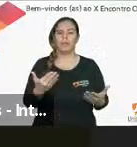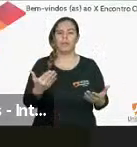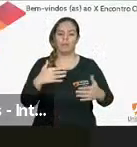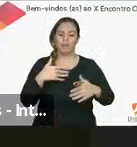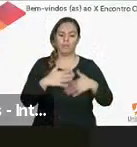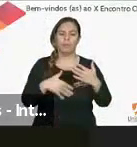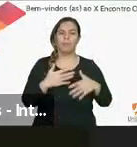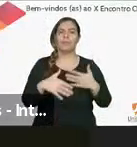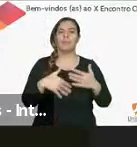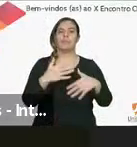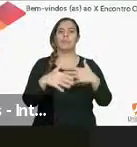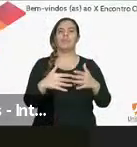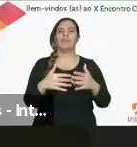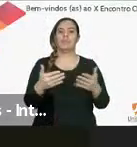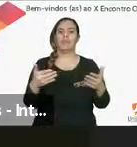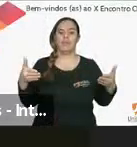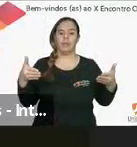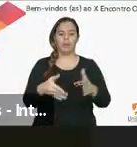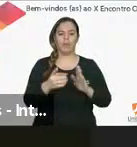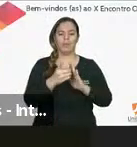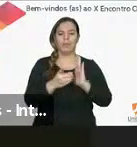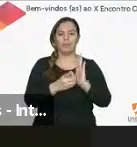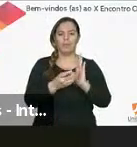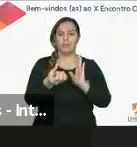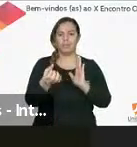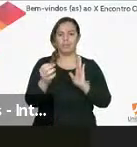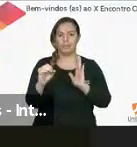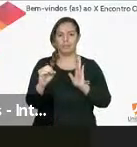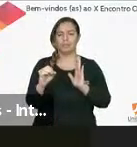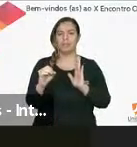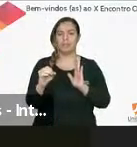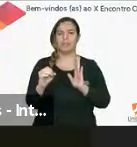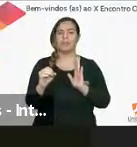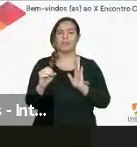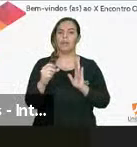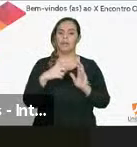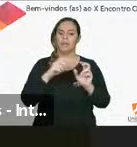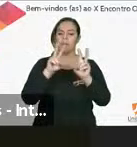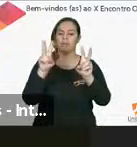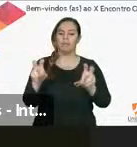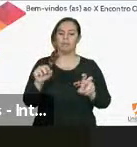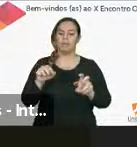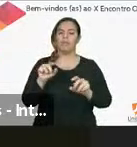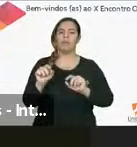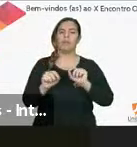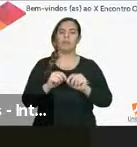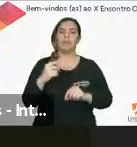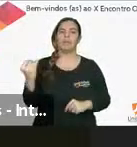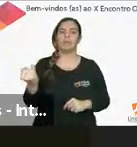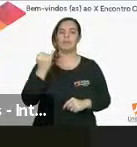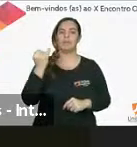desenvolver, entrando aí na década de 60, ele vai falar da importância do